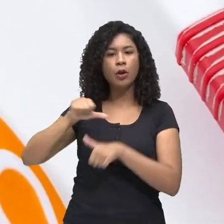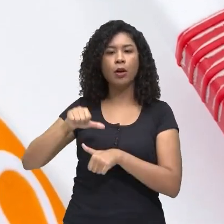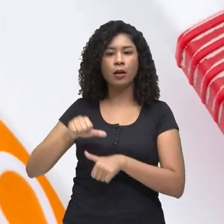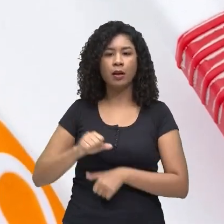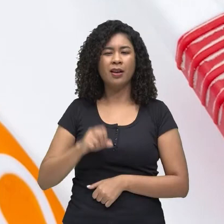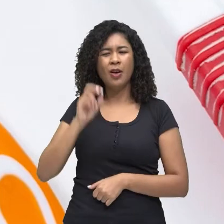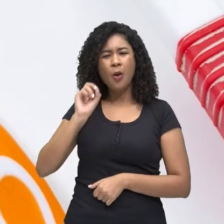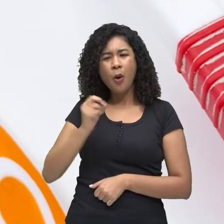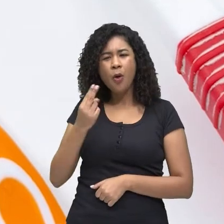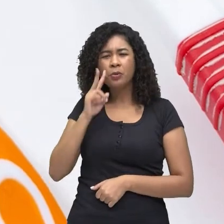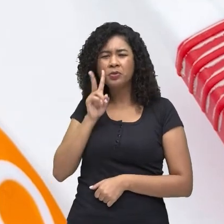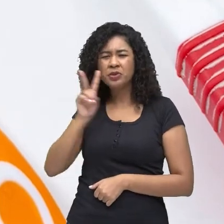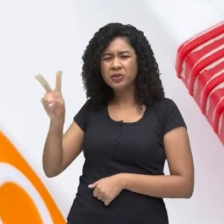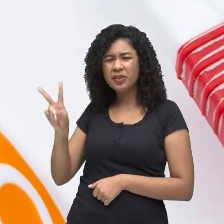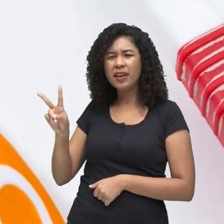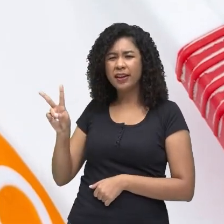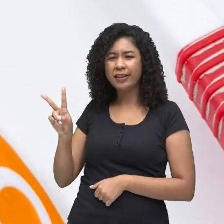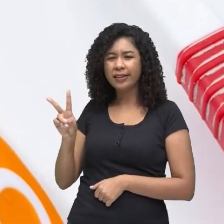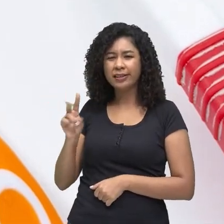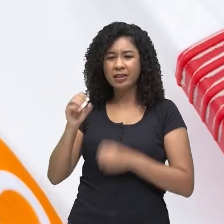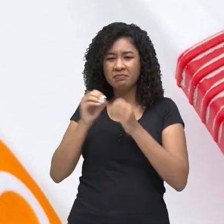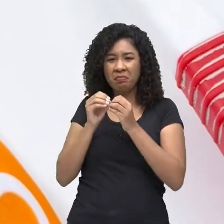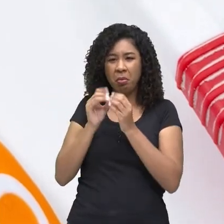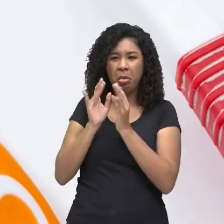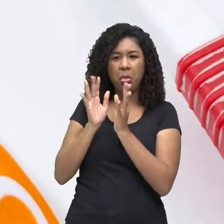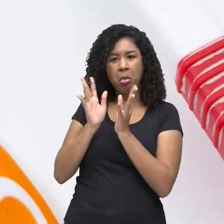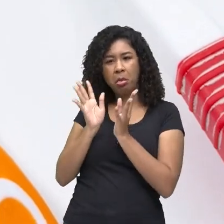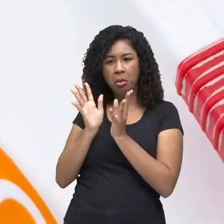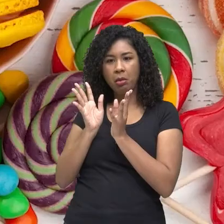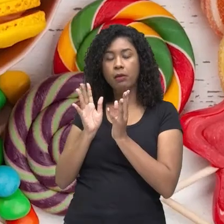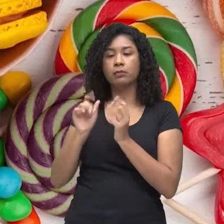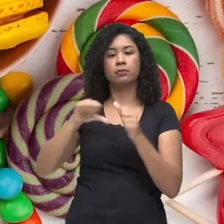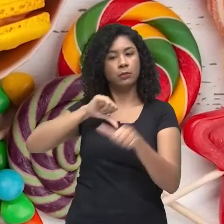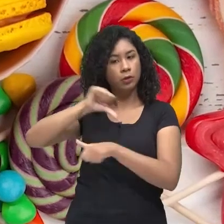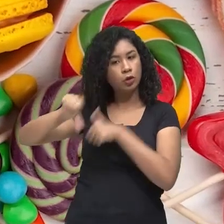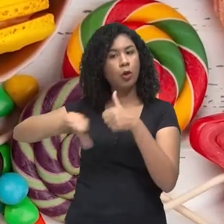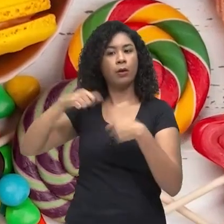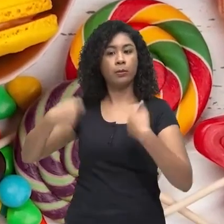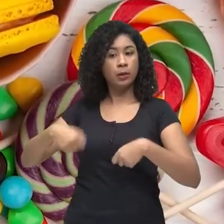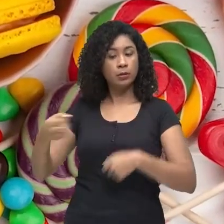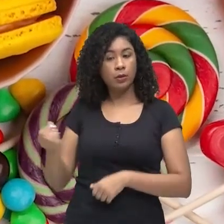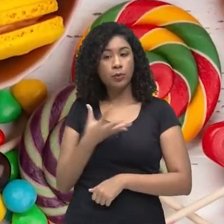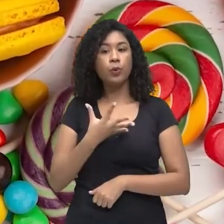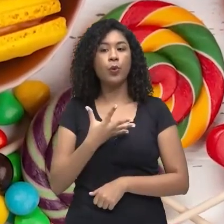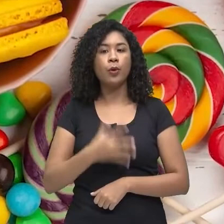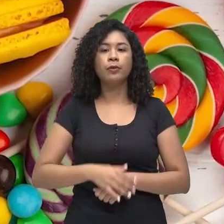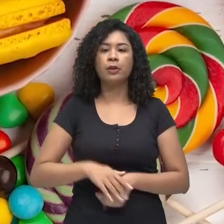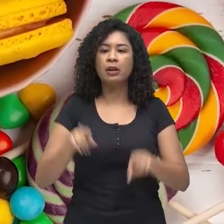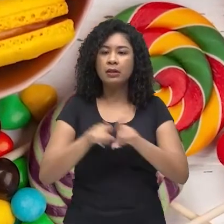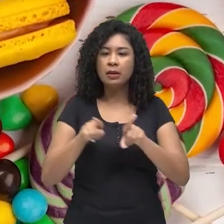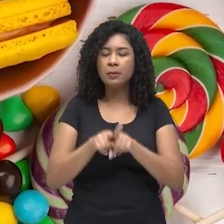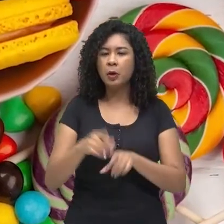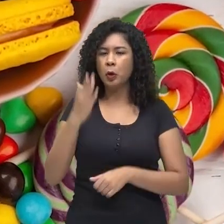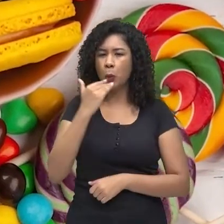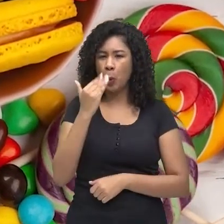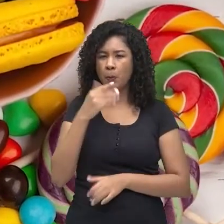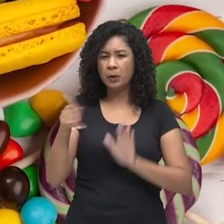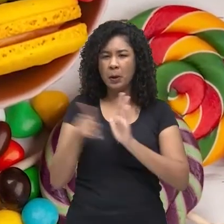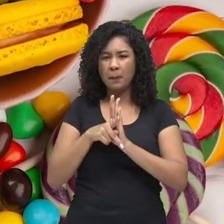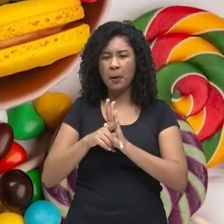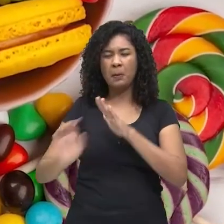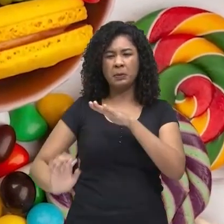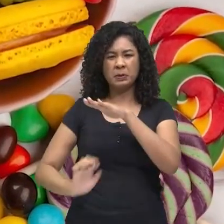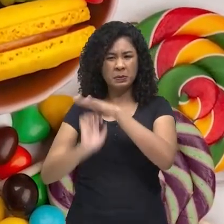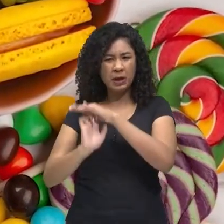são aqueles fios brancos da escova, estiverem desgastados. Evitar comer alimentos industrializados e com muito